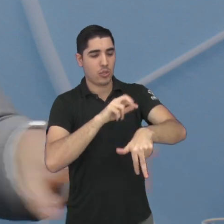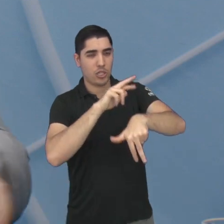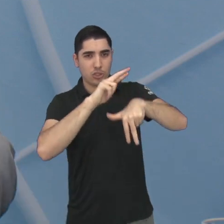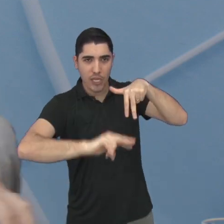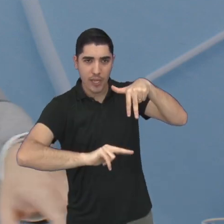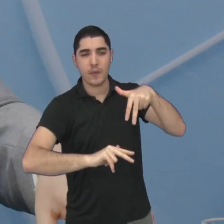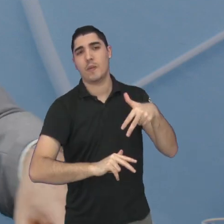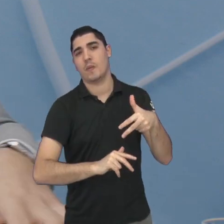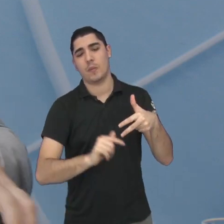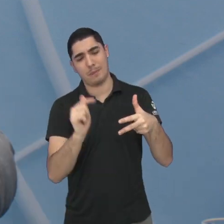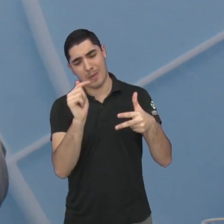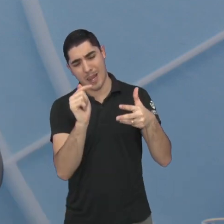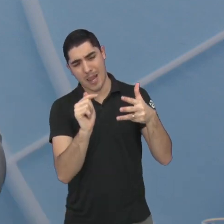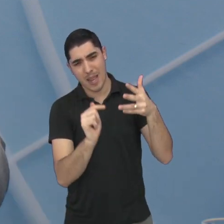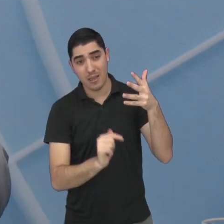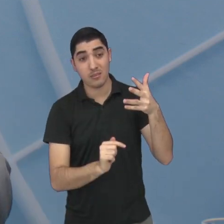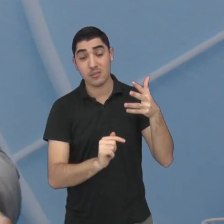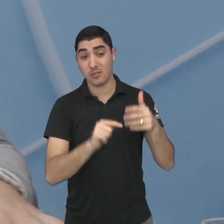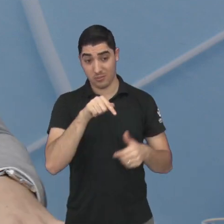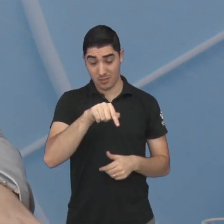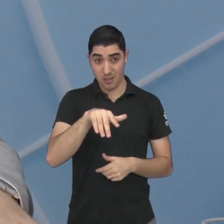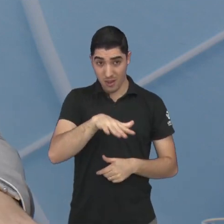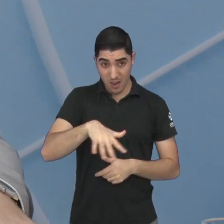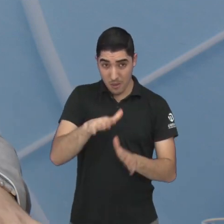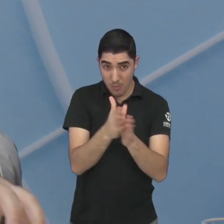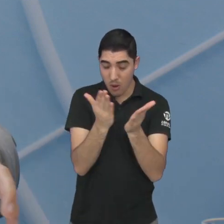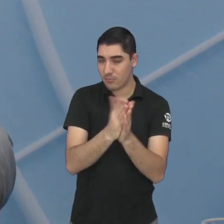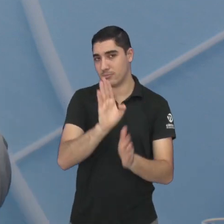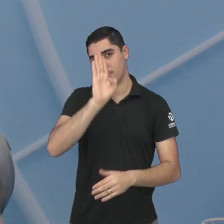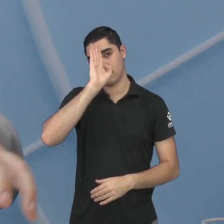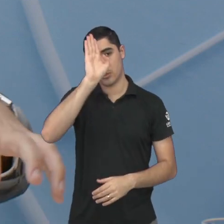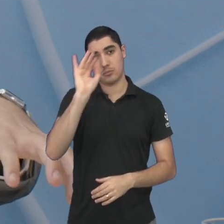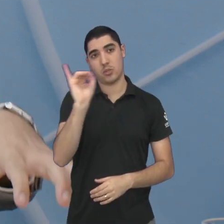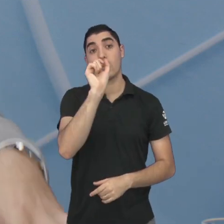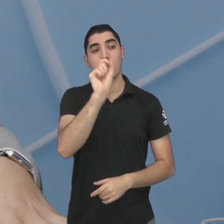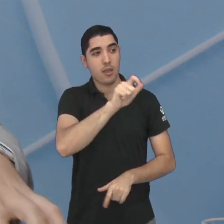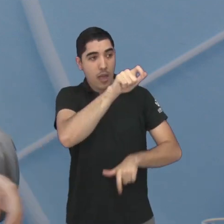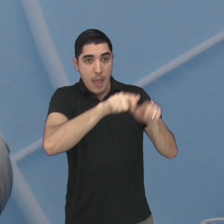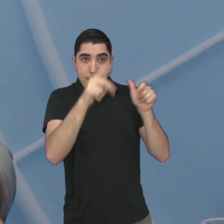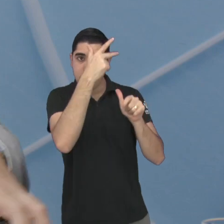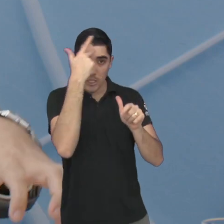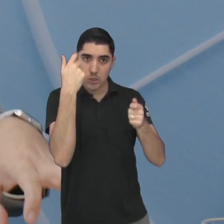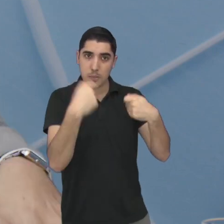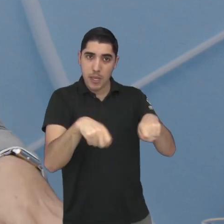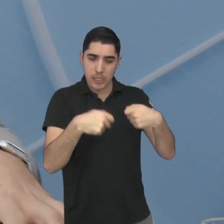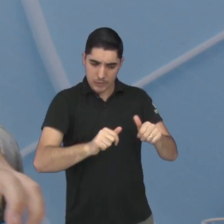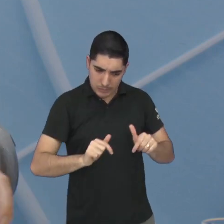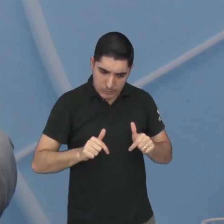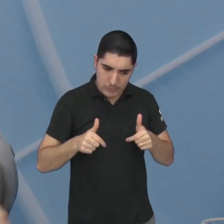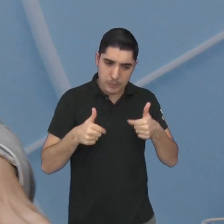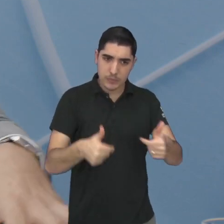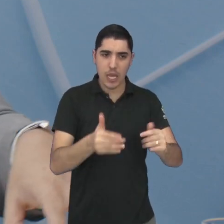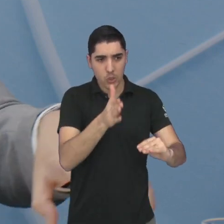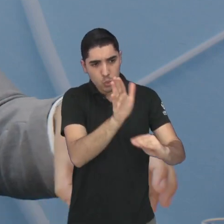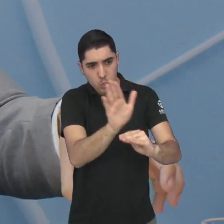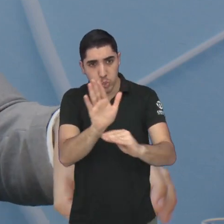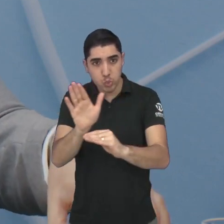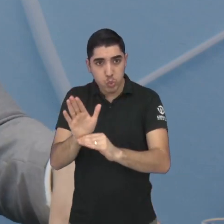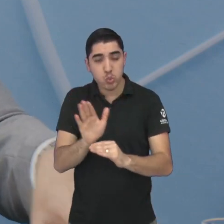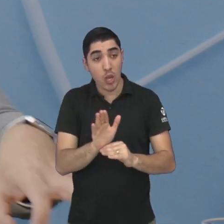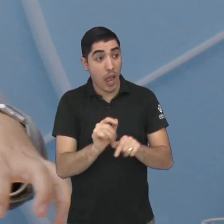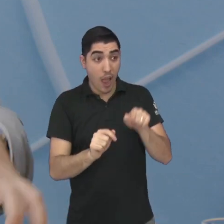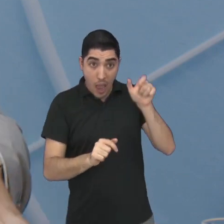e especialmente nessas questões da pobreza, isso é fundamental. Cidadãos ativos, cidadãos que contribuem, são cidadãos